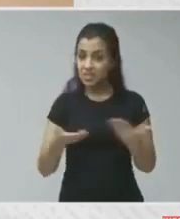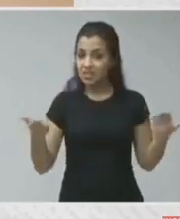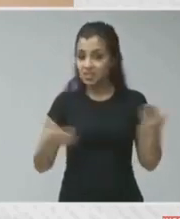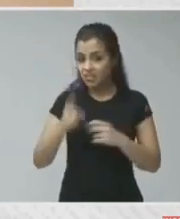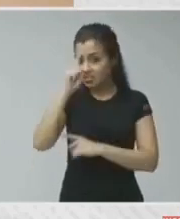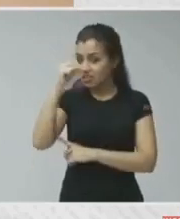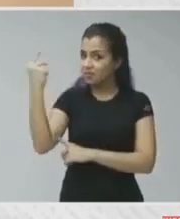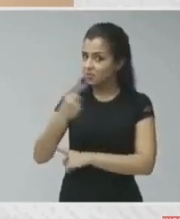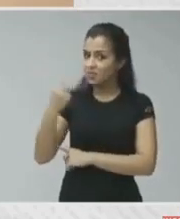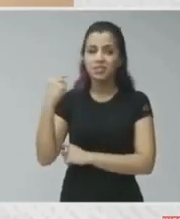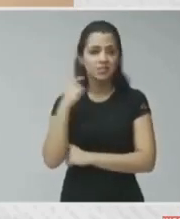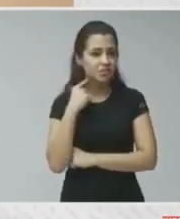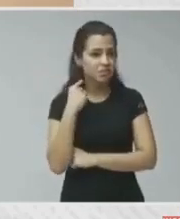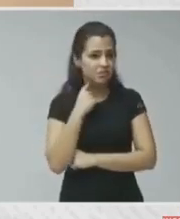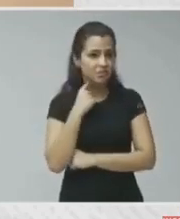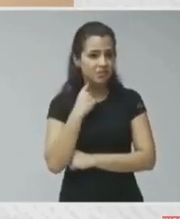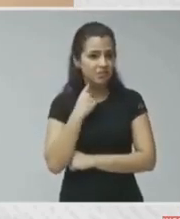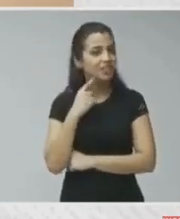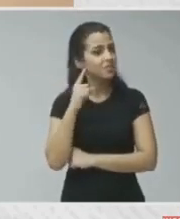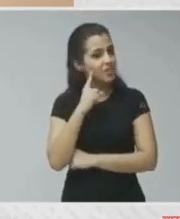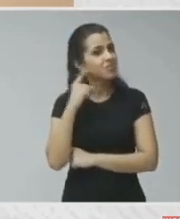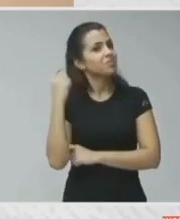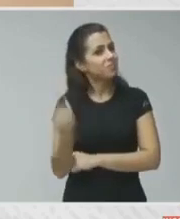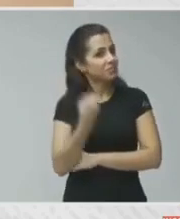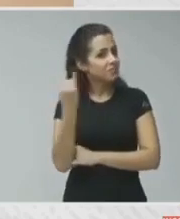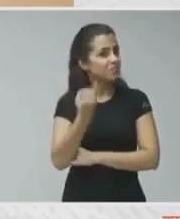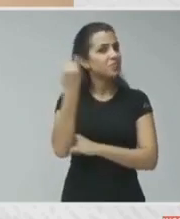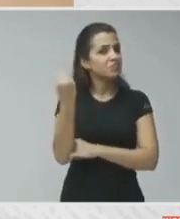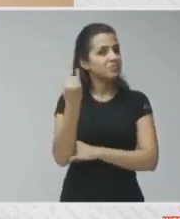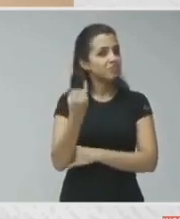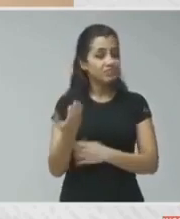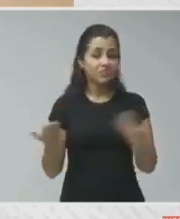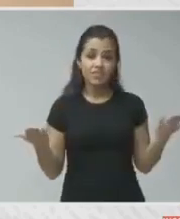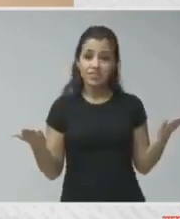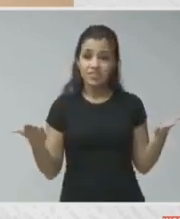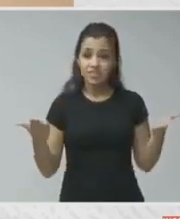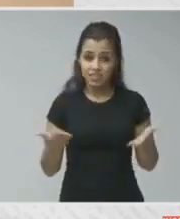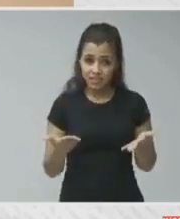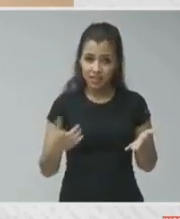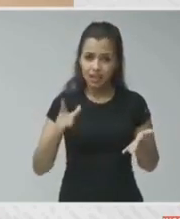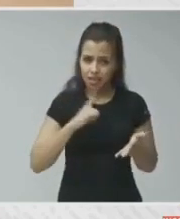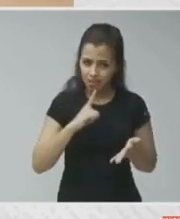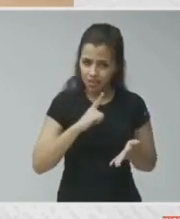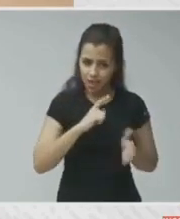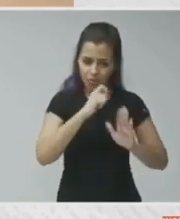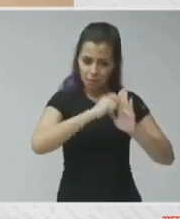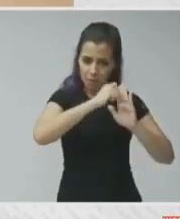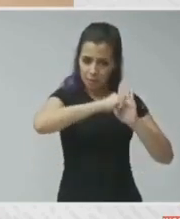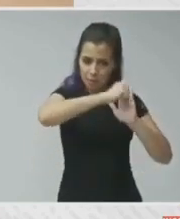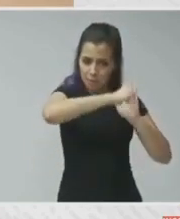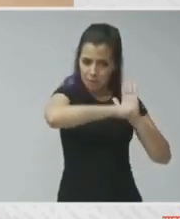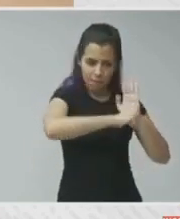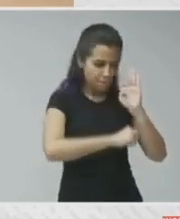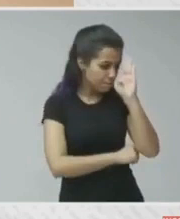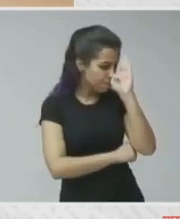uma data sempre de enorme importância. Neste caso, temos uma agenda prioritária a